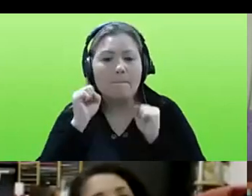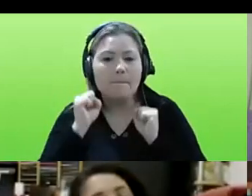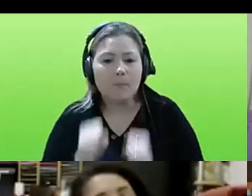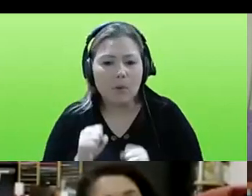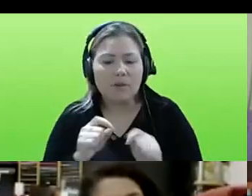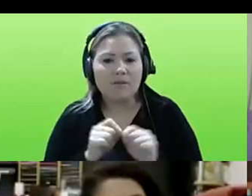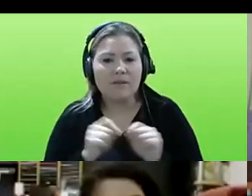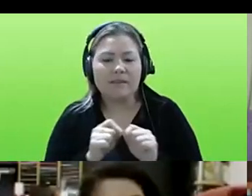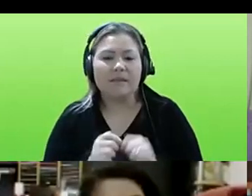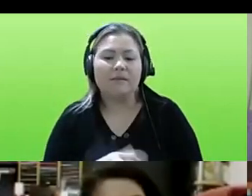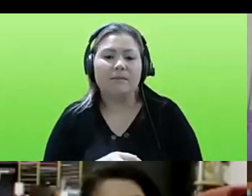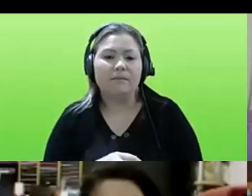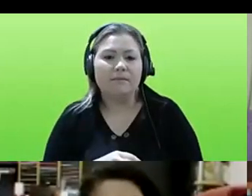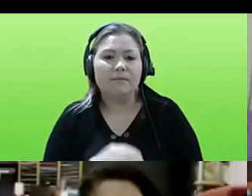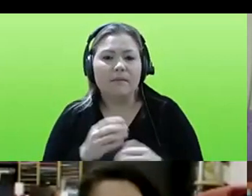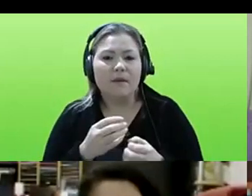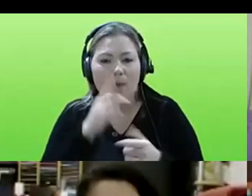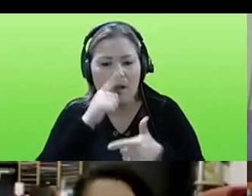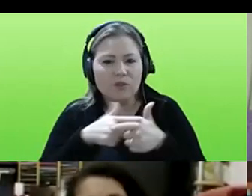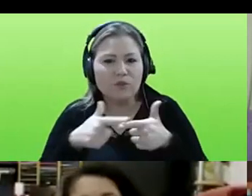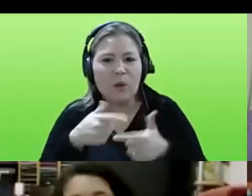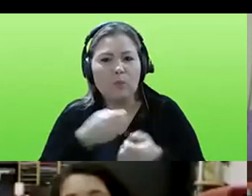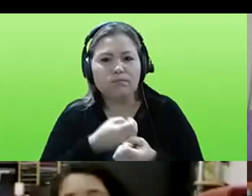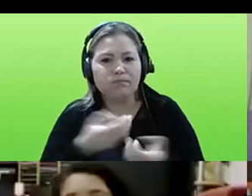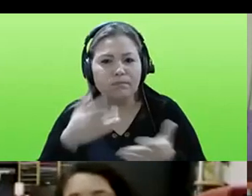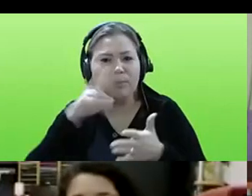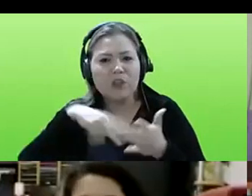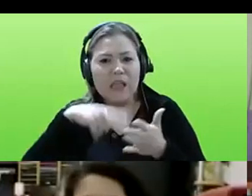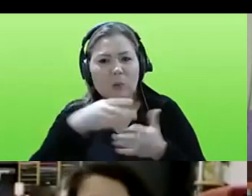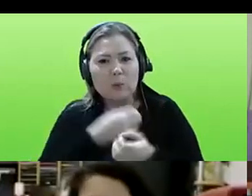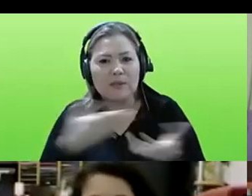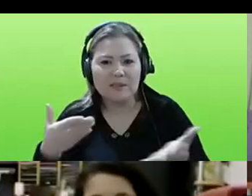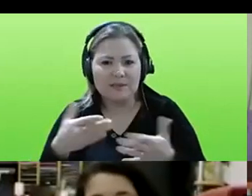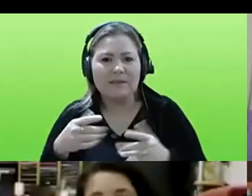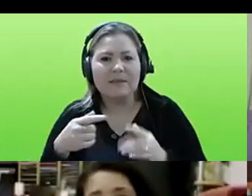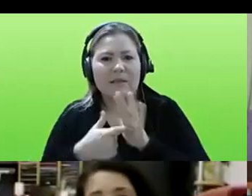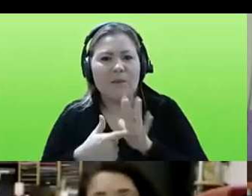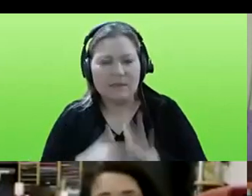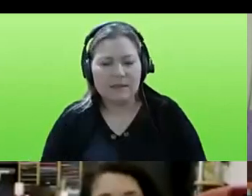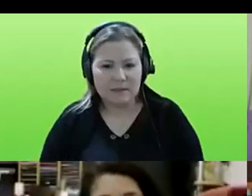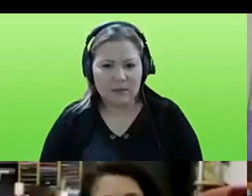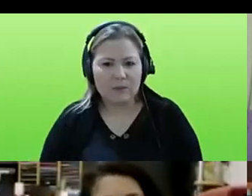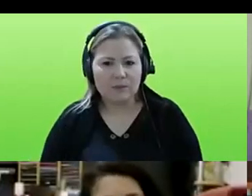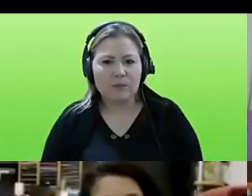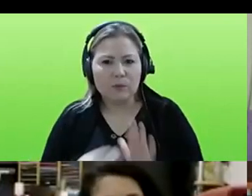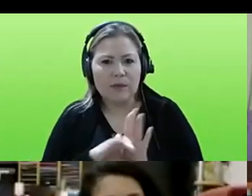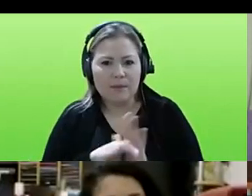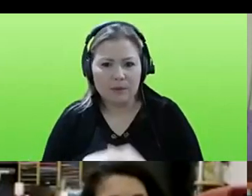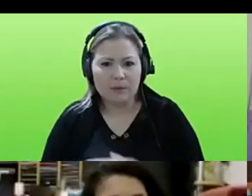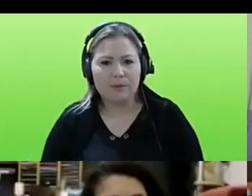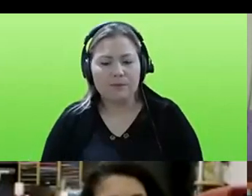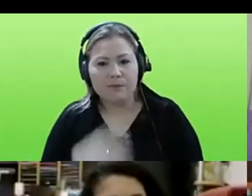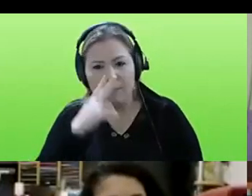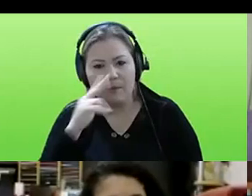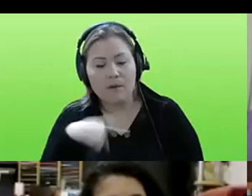essa distribuição de leituras, de apresentações dos capítulos. Não é? Como nós dissemos